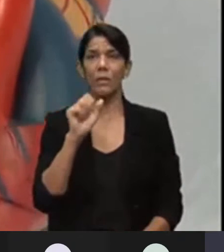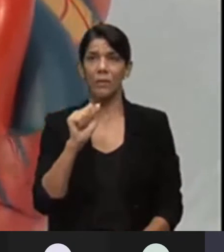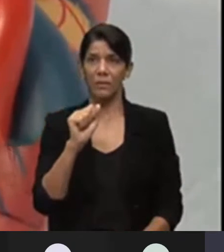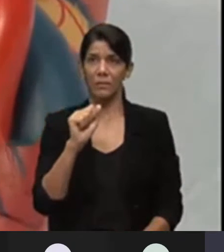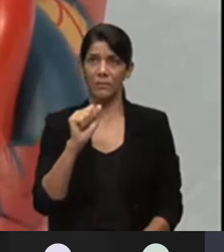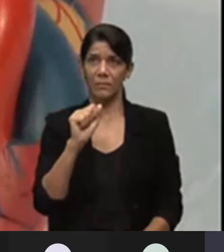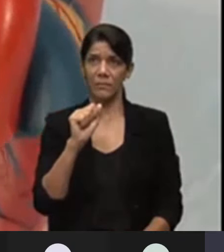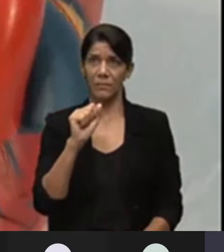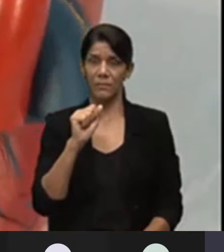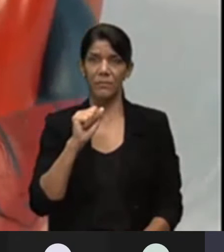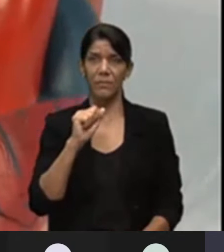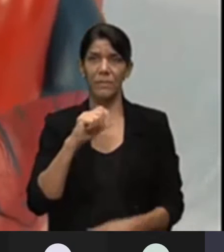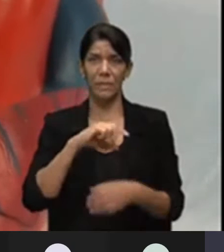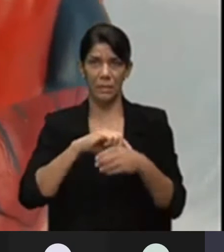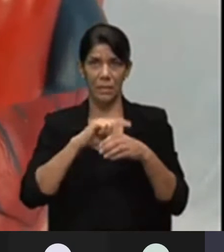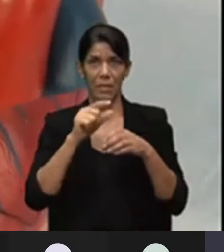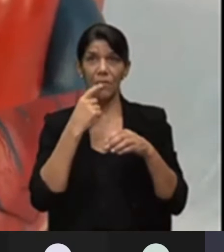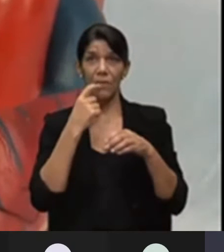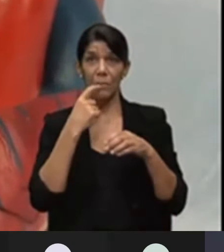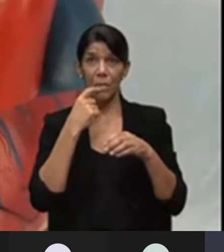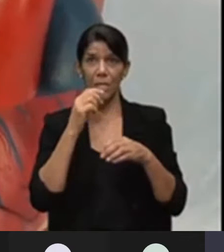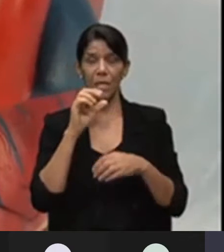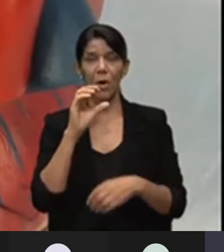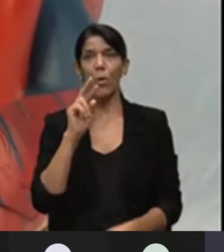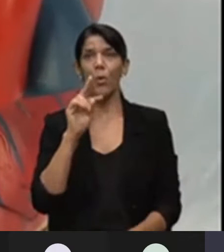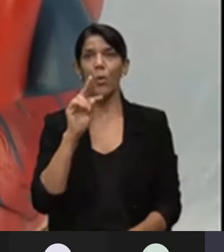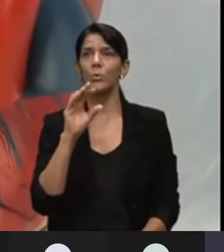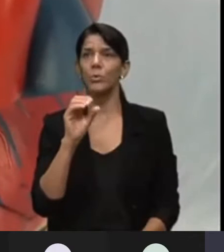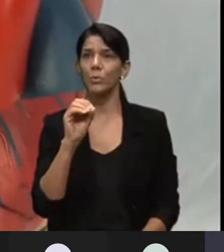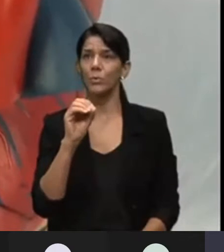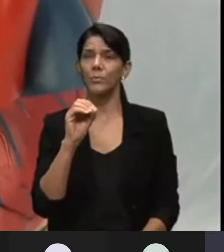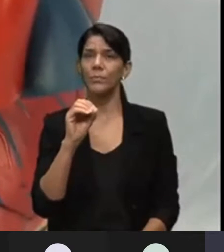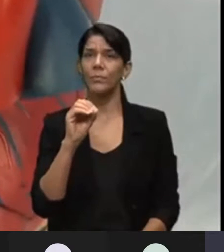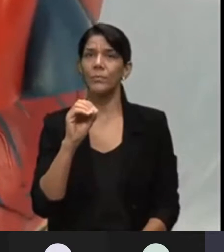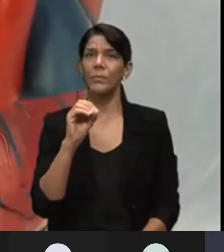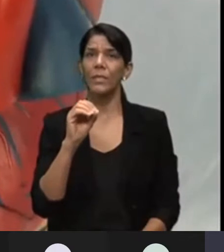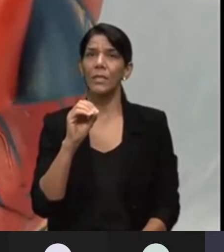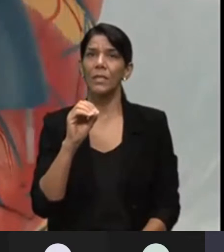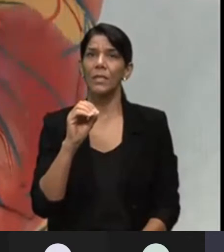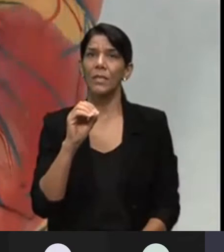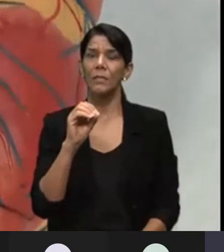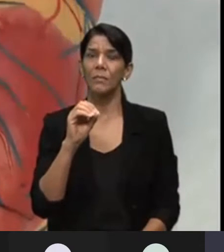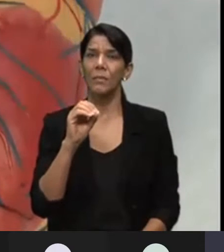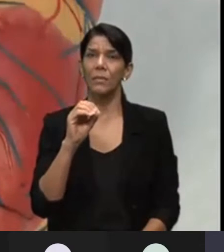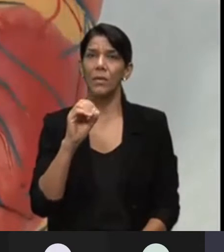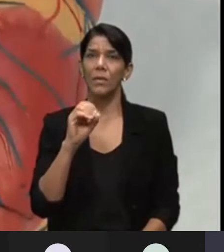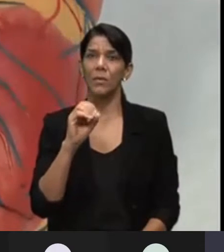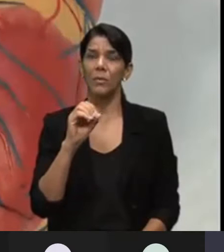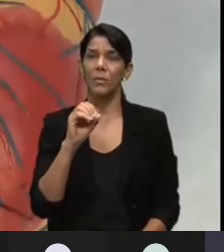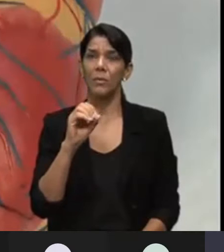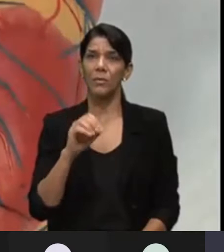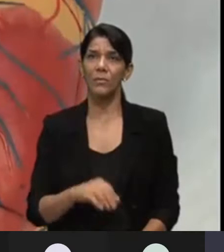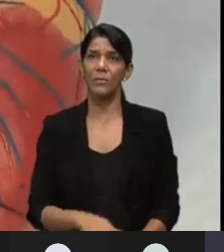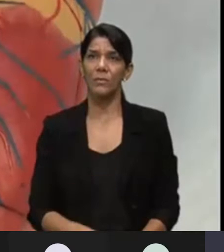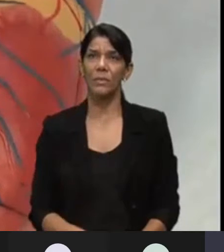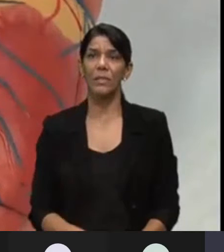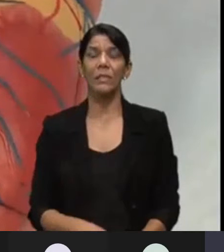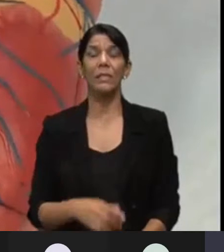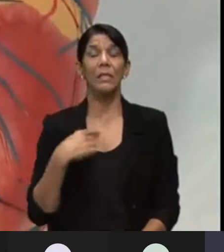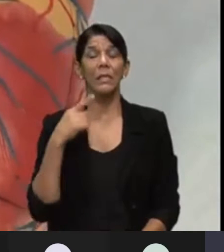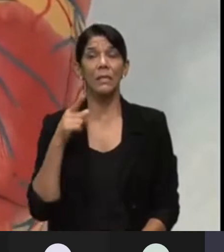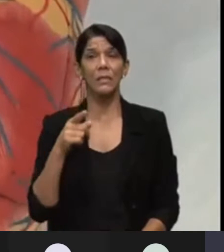ó, aí a aorta ascendente, tronco aórtico, arco aórtico e depois a aorta propriamente dita,